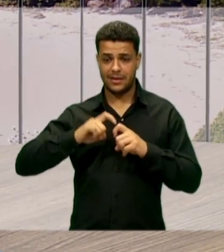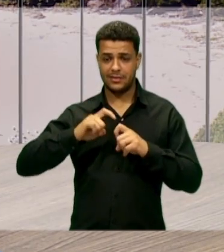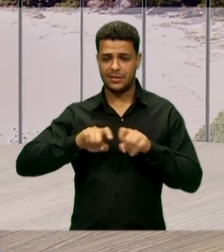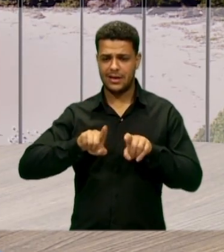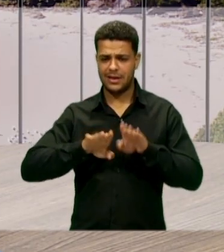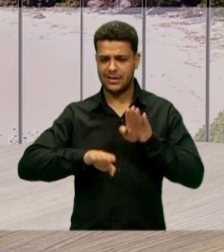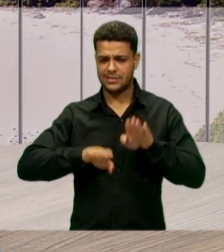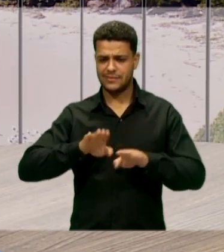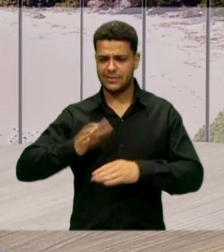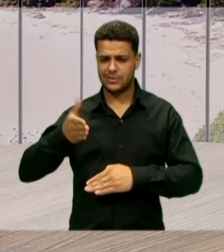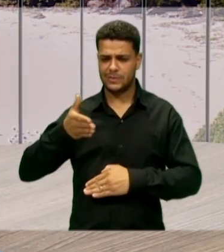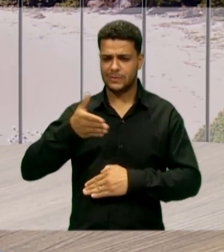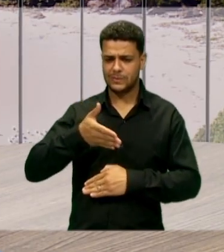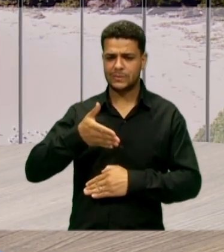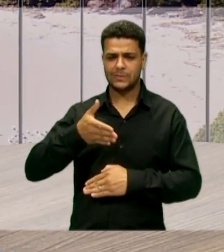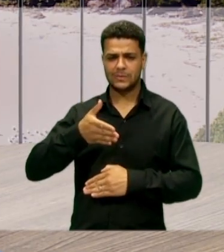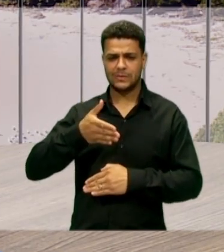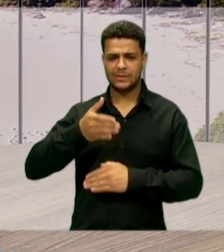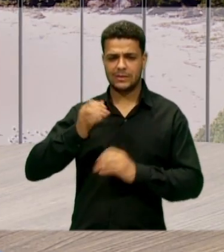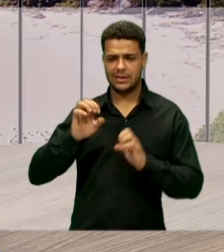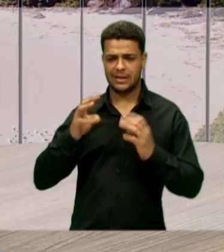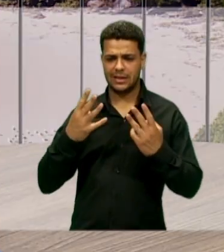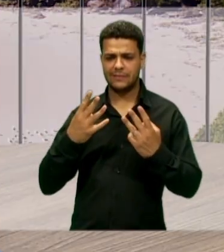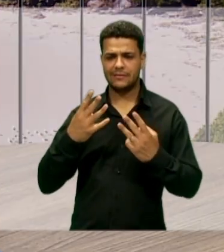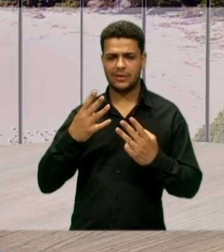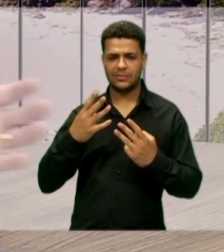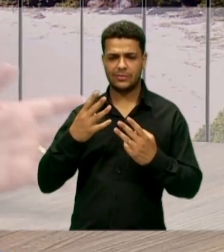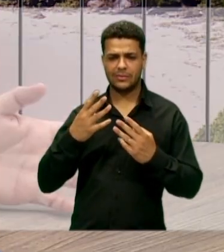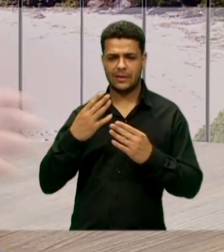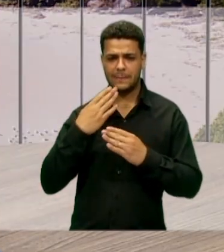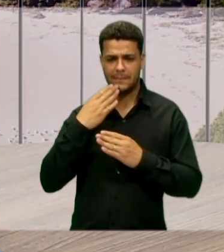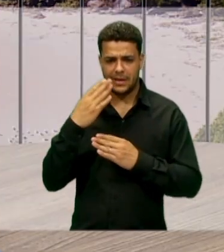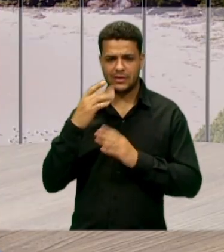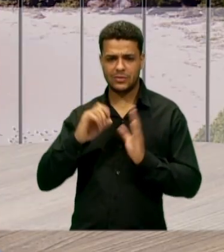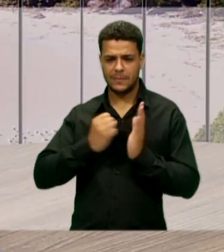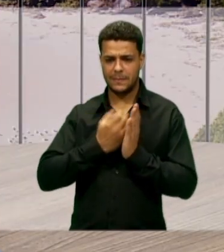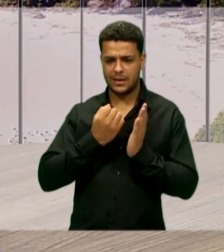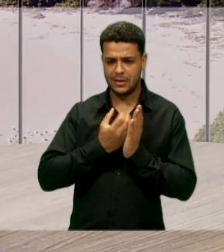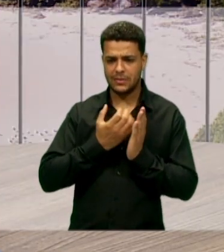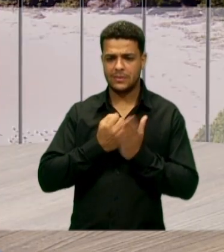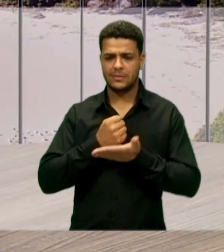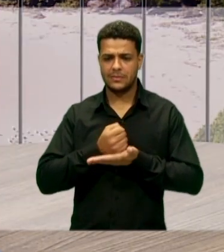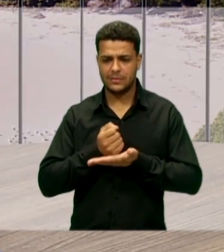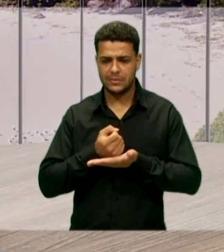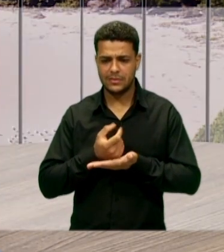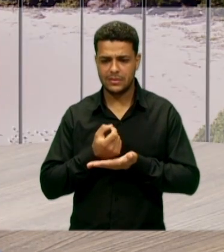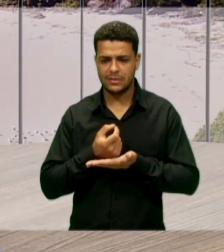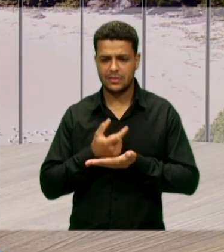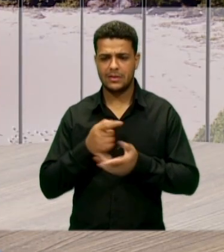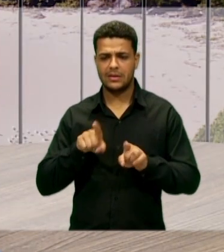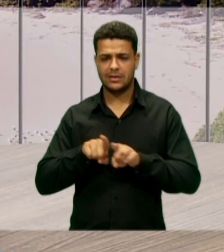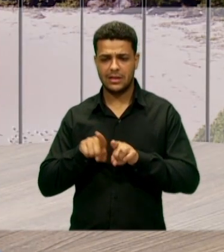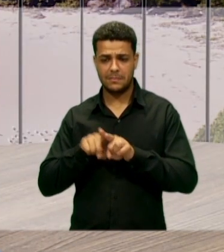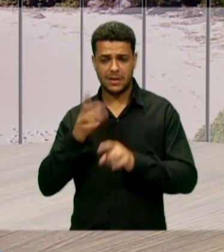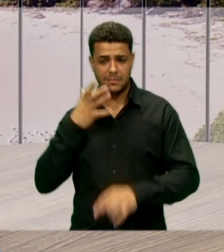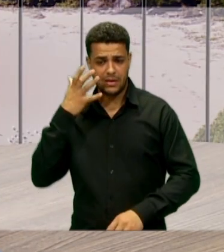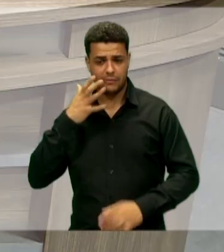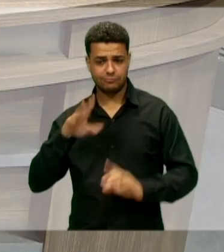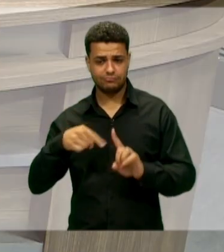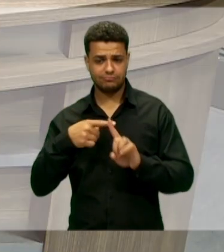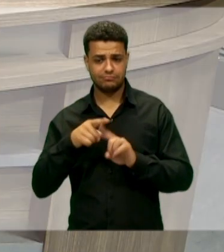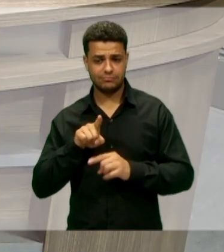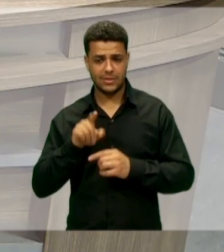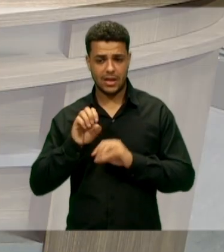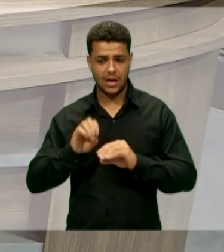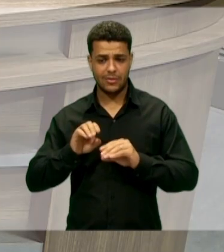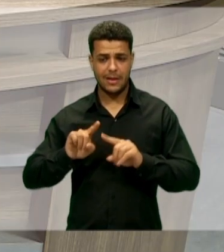a gente acaba indo até para um evento que a indústria farmacêutica promove, ou um congresso, para dar algum tipo de palestra, algum tipo de aula, assim,